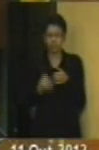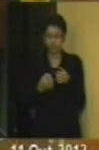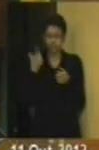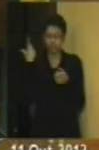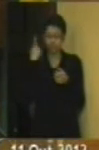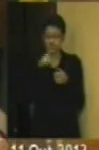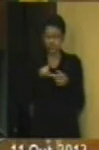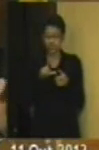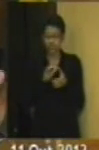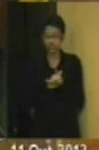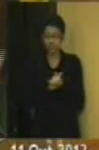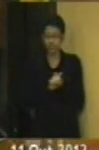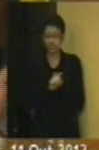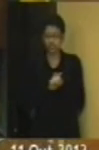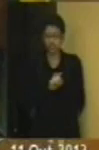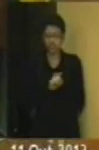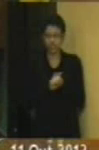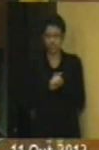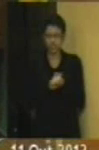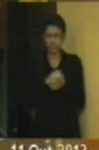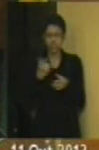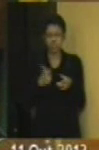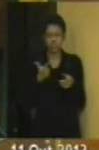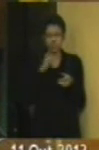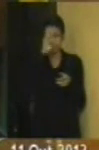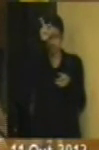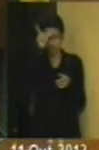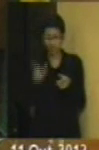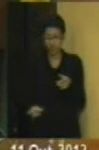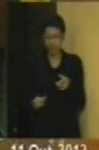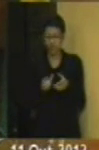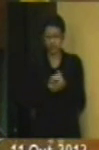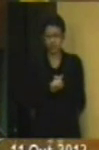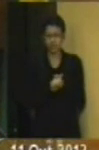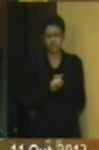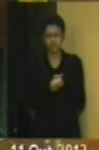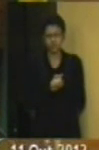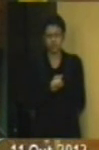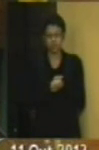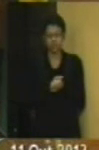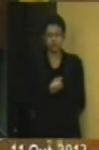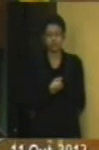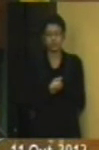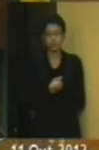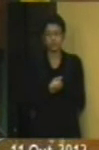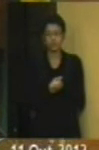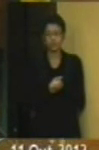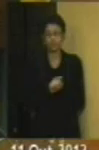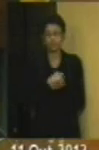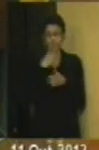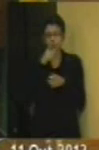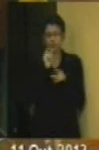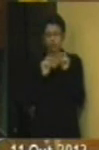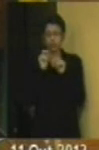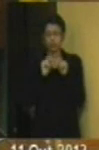elegeu não tenha esse mesmo comportamento de vossa excelência que é do enfrentamento você vou dizer pra